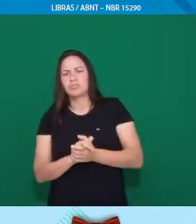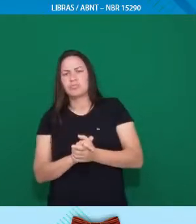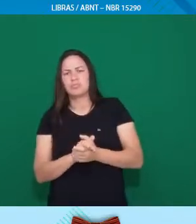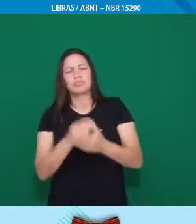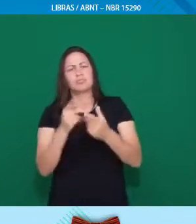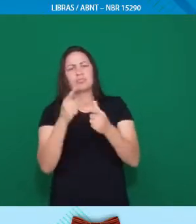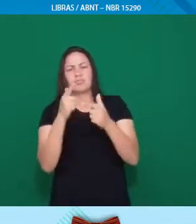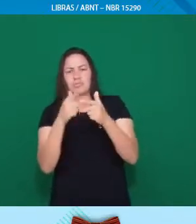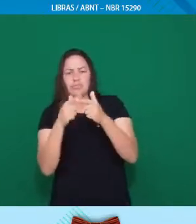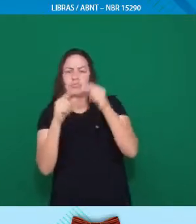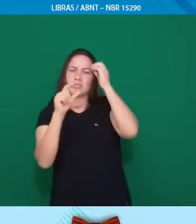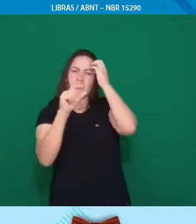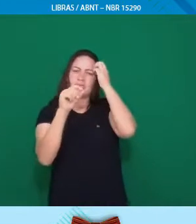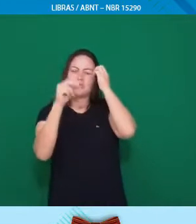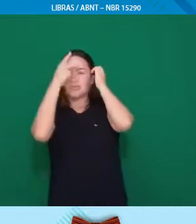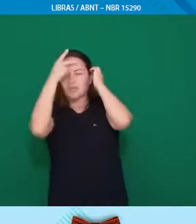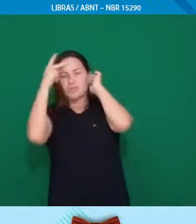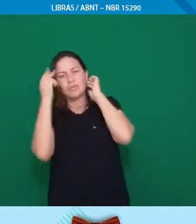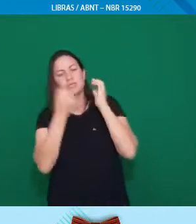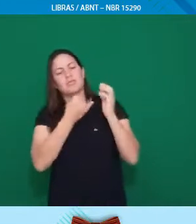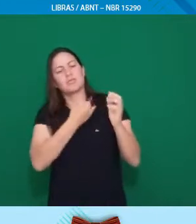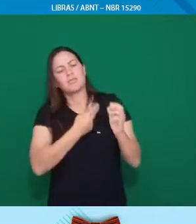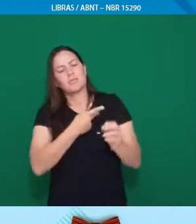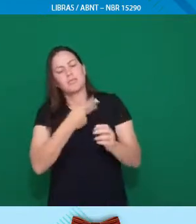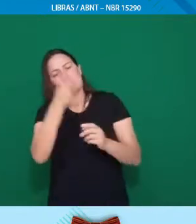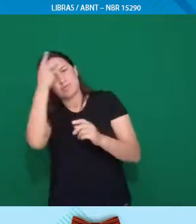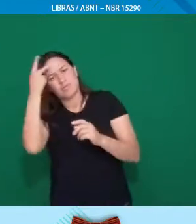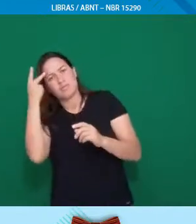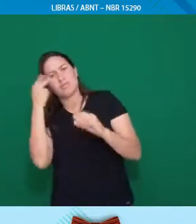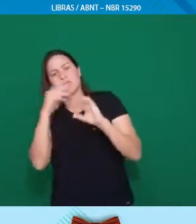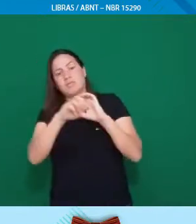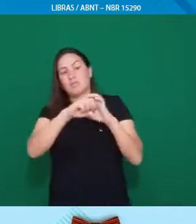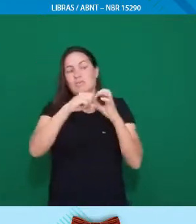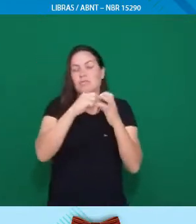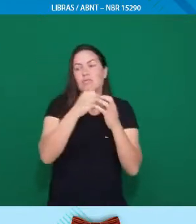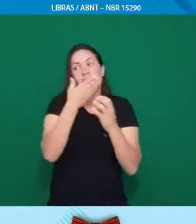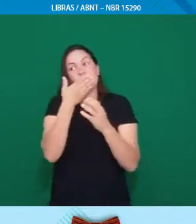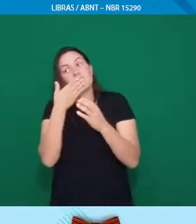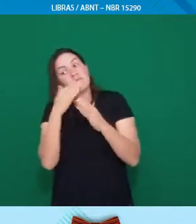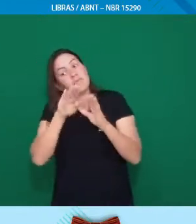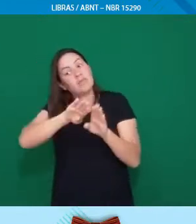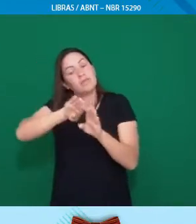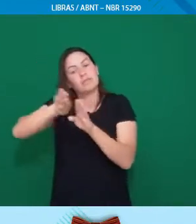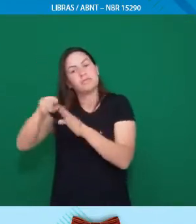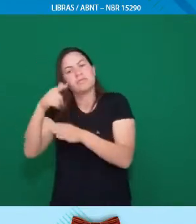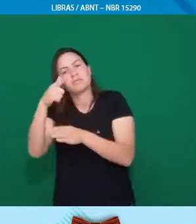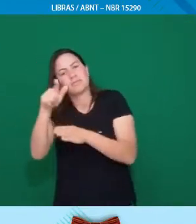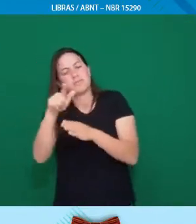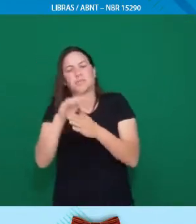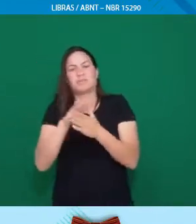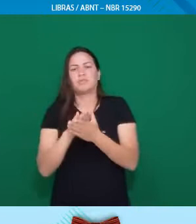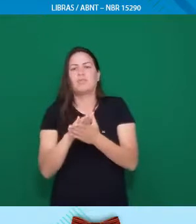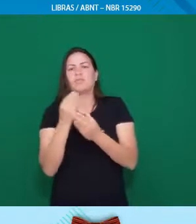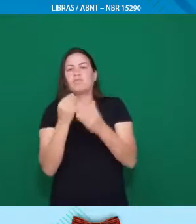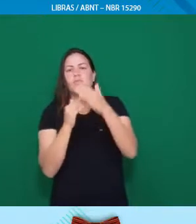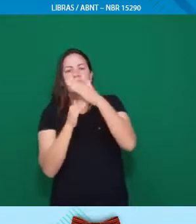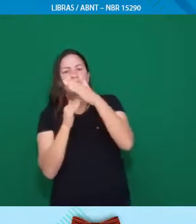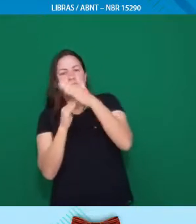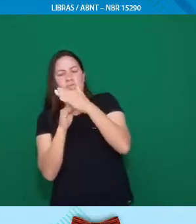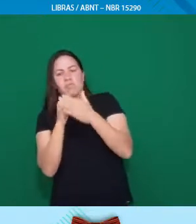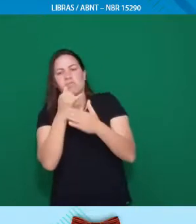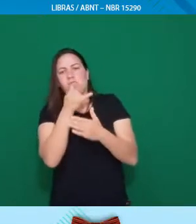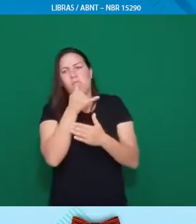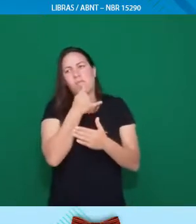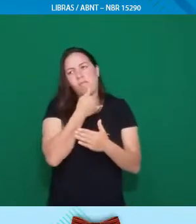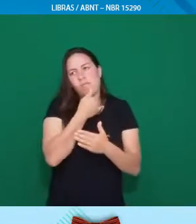as restrições de um número muito mole é então possibilitando a gente reunir novamente o público na cama e vereadores por muito